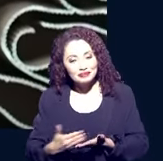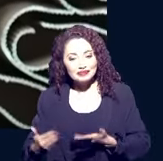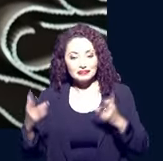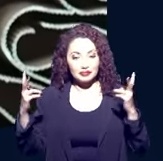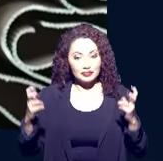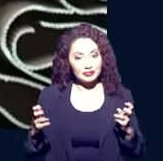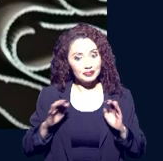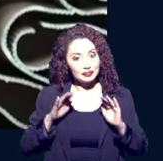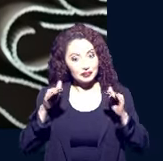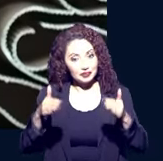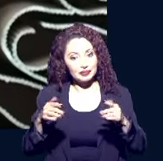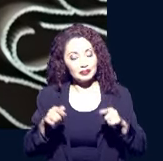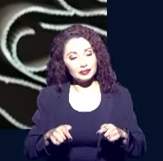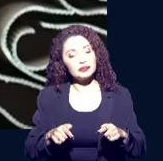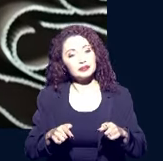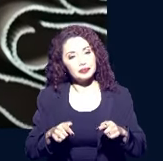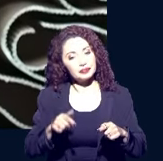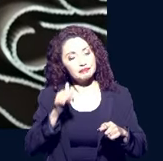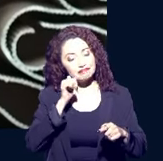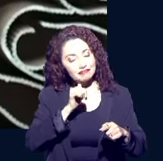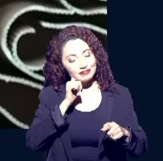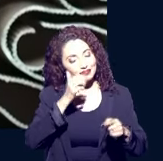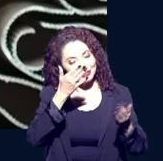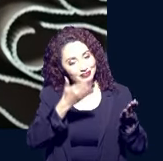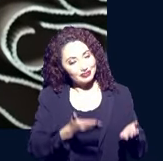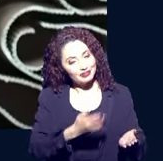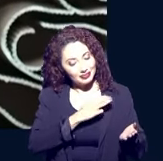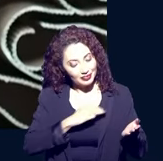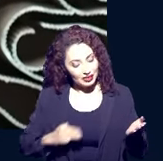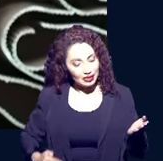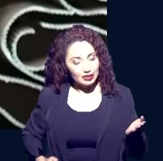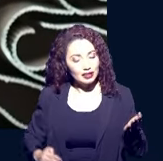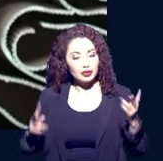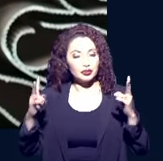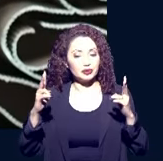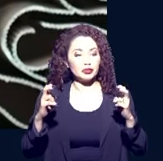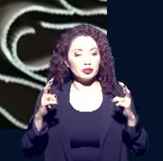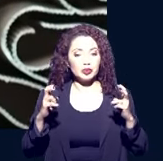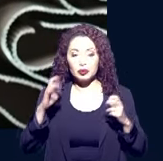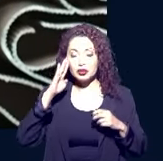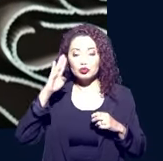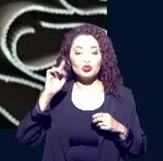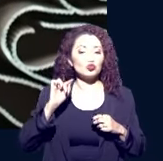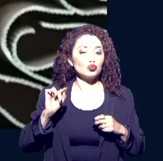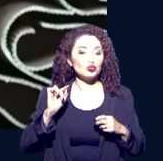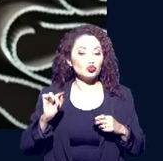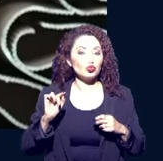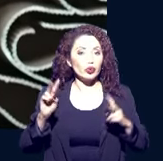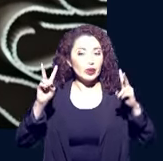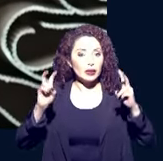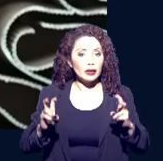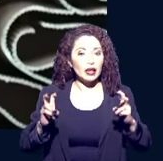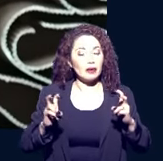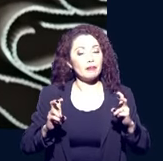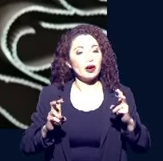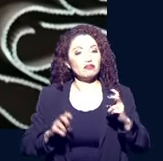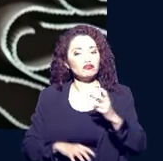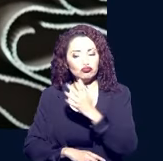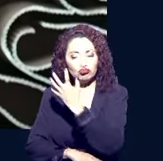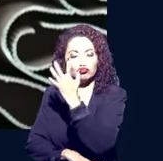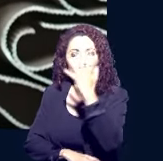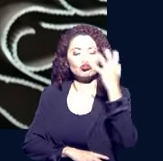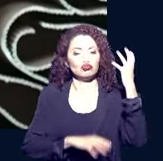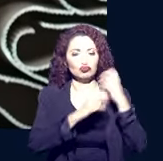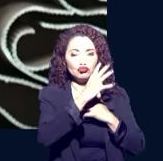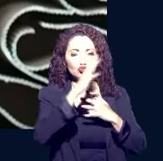eh a senhora sobre sobre né Principalmente a questão do desmatamento né a gente